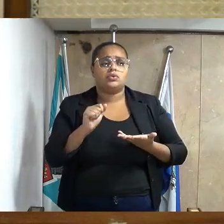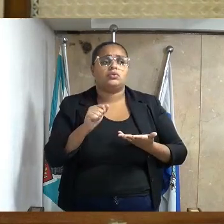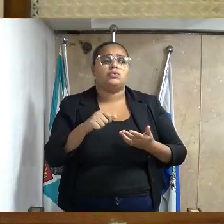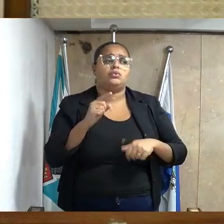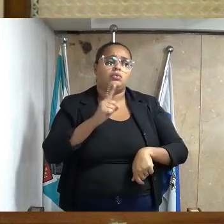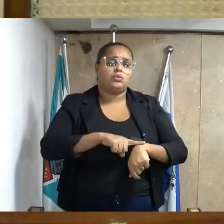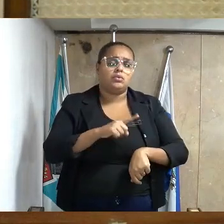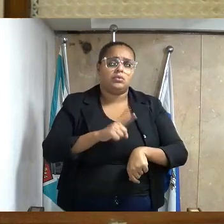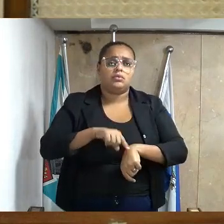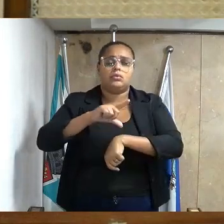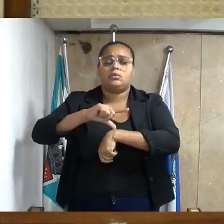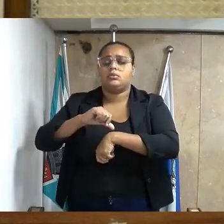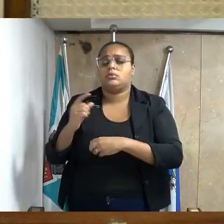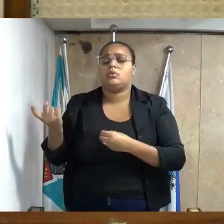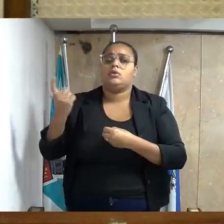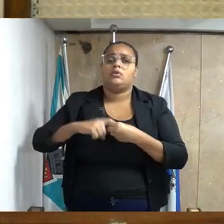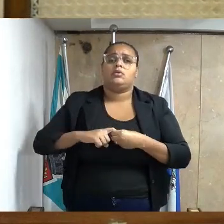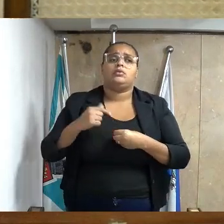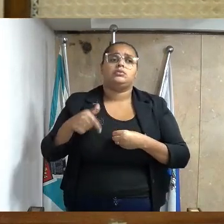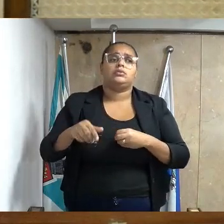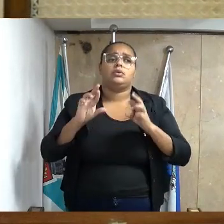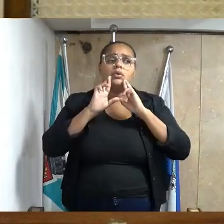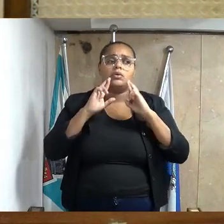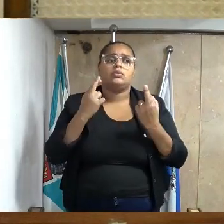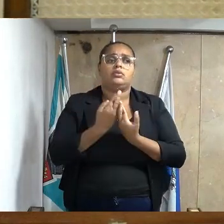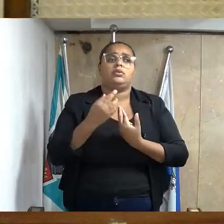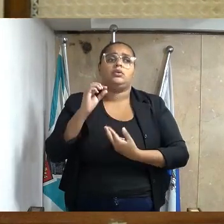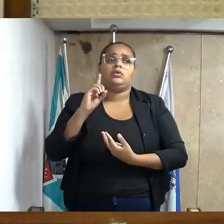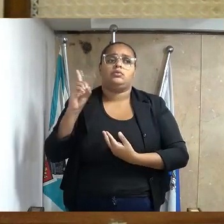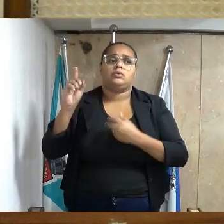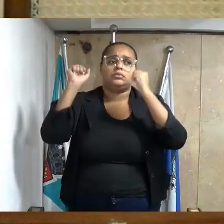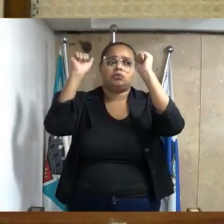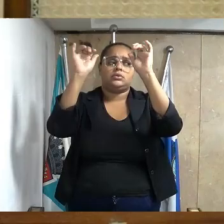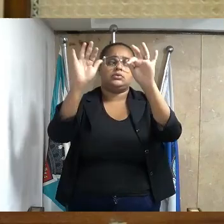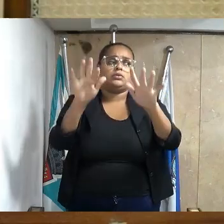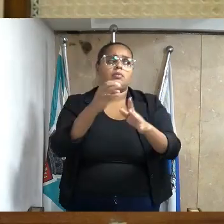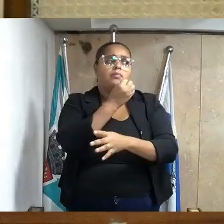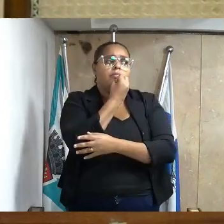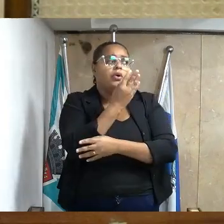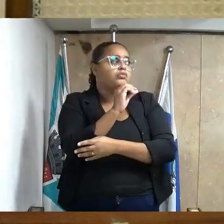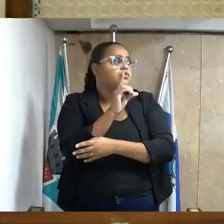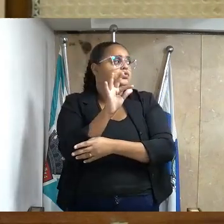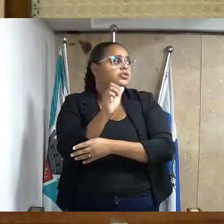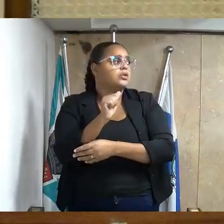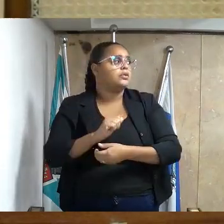para o dia e horário regimental para a próxima sessão. Ficam todos com Deus e bom dia.